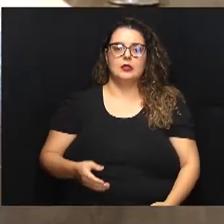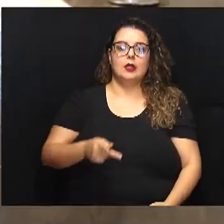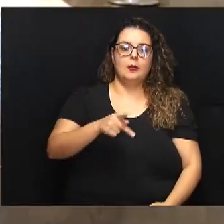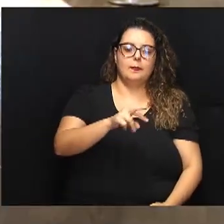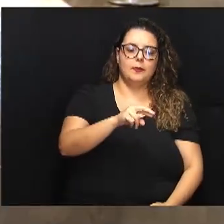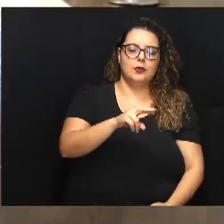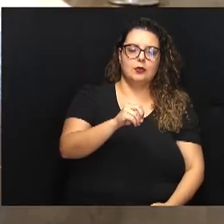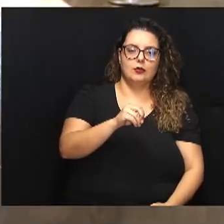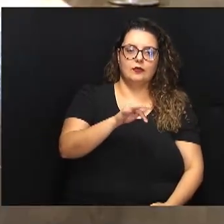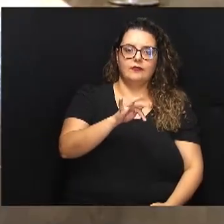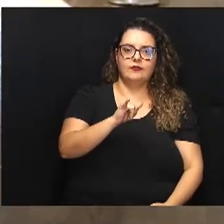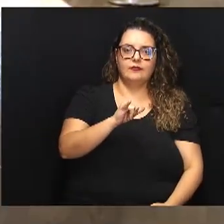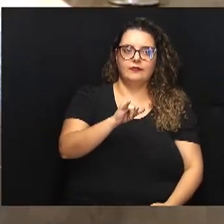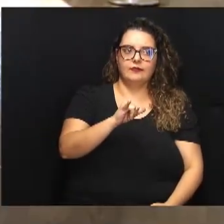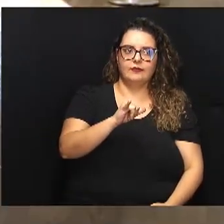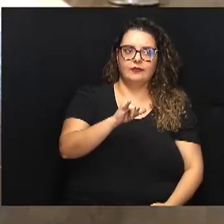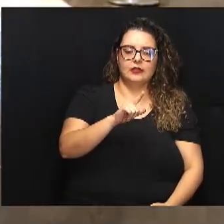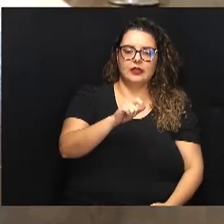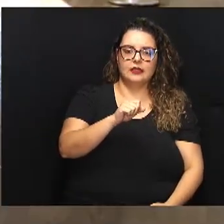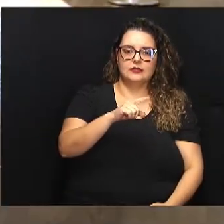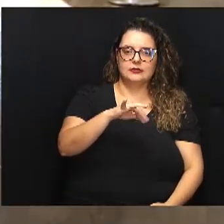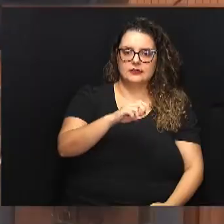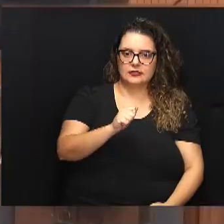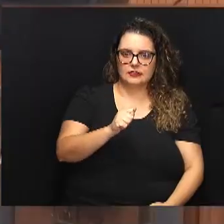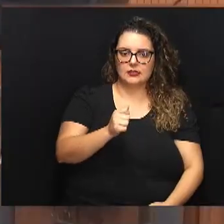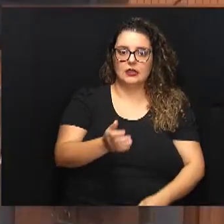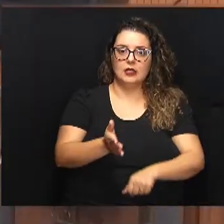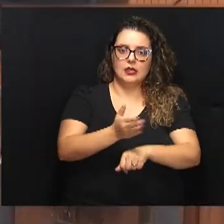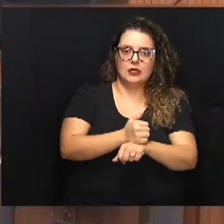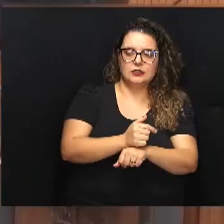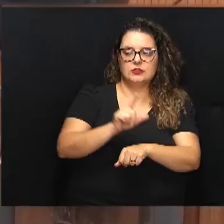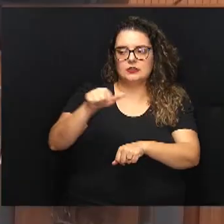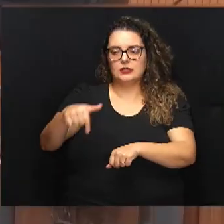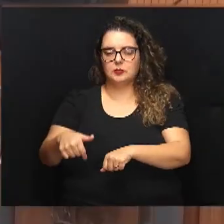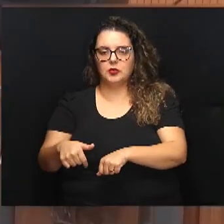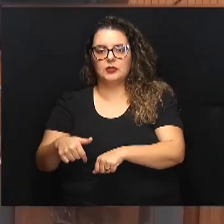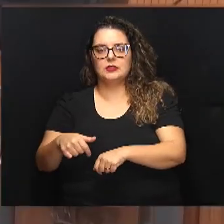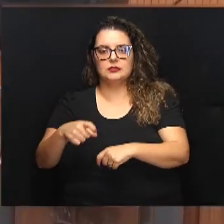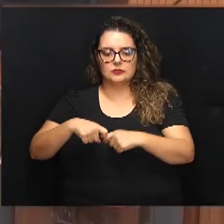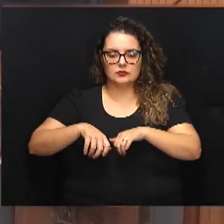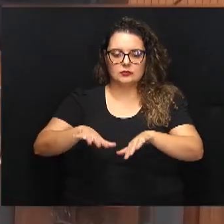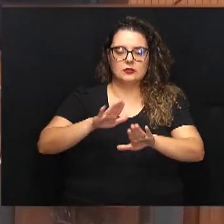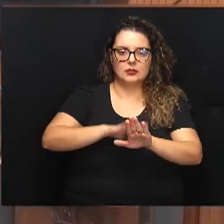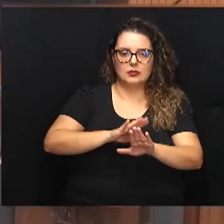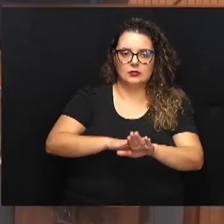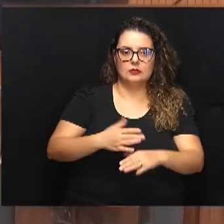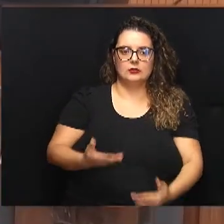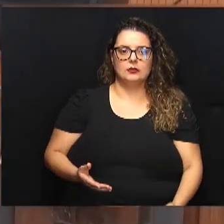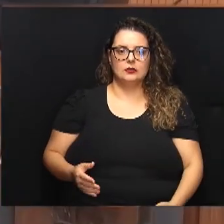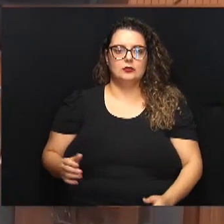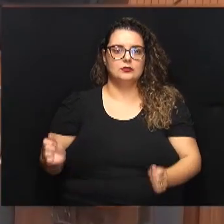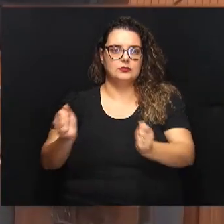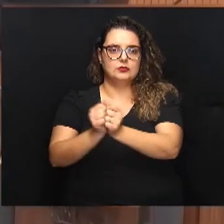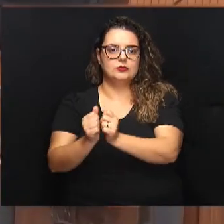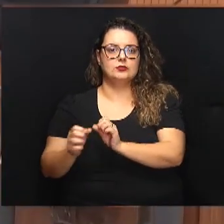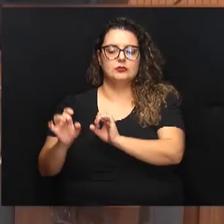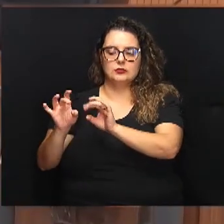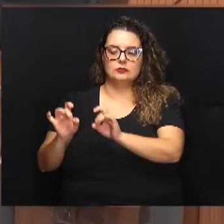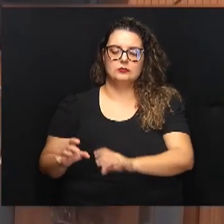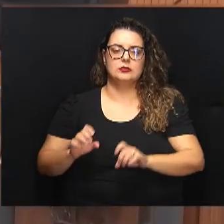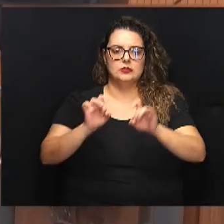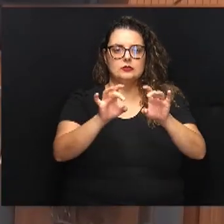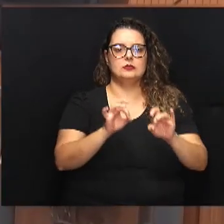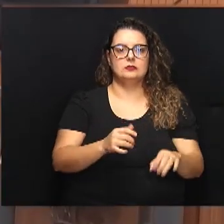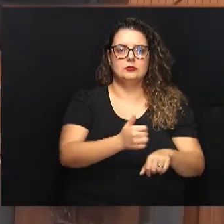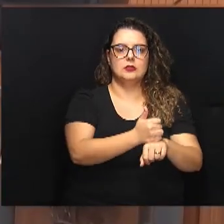profilaxia pós-exposição. A gente explicou um pouco mais do que era isso. A reunião da frente reuniu especialistas no assunto, como o coordenador do